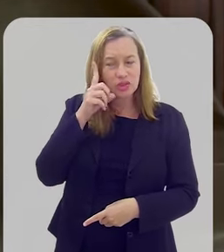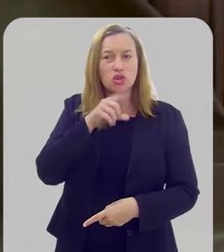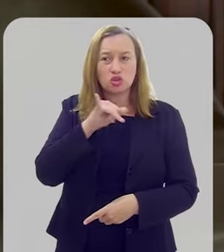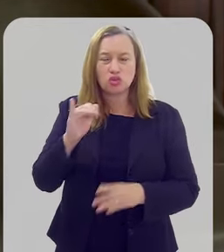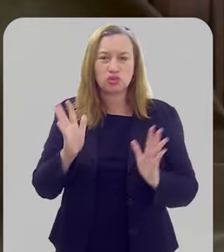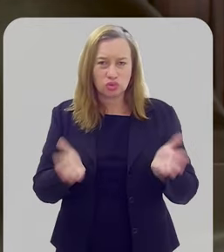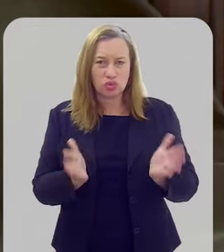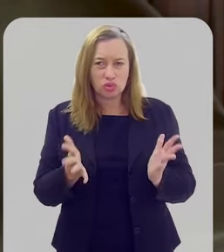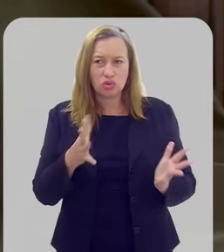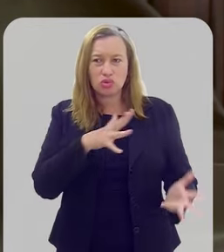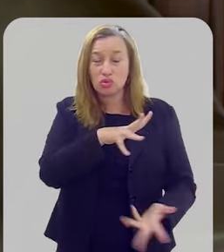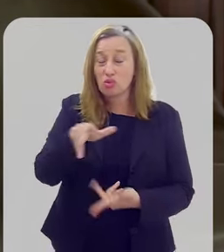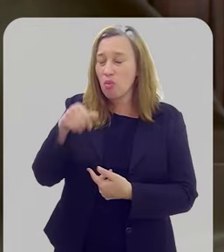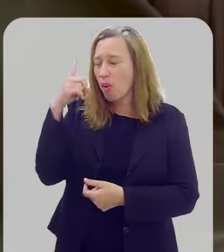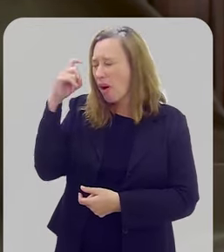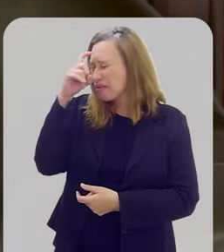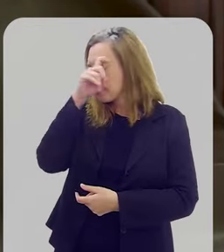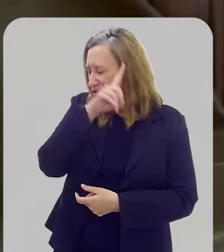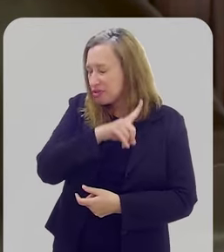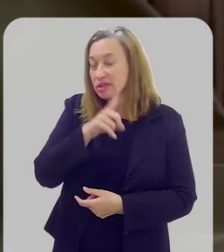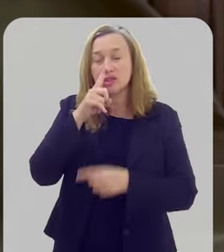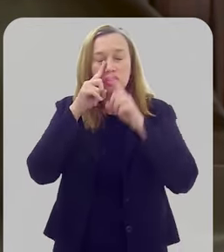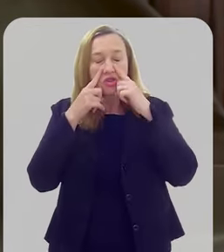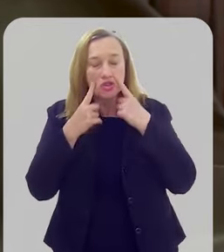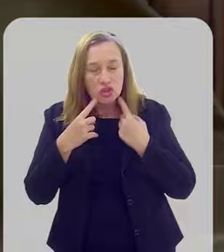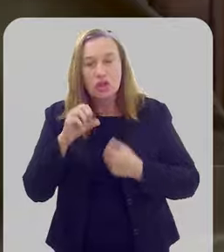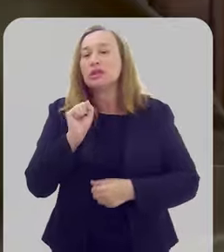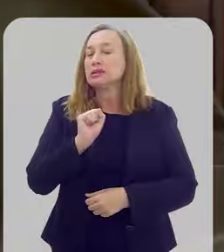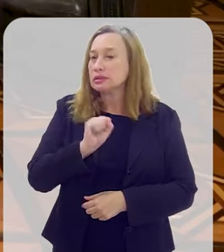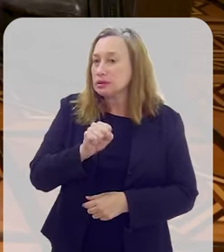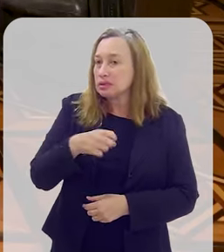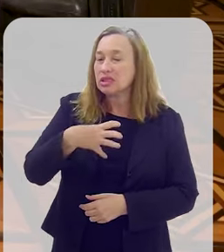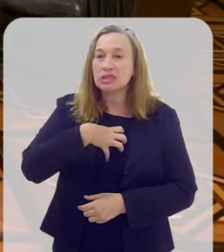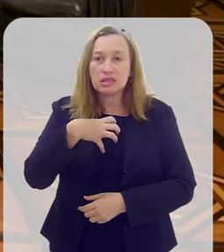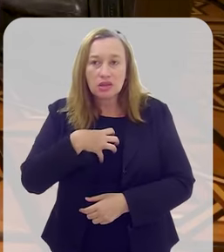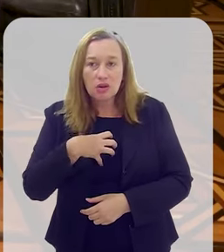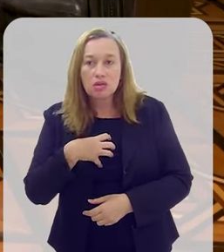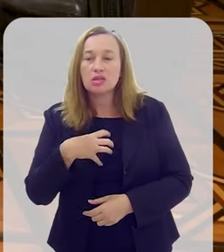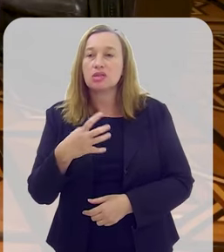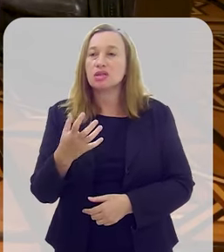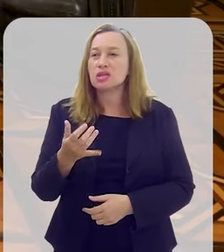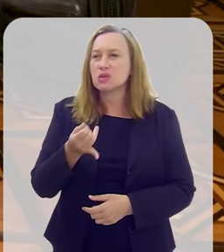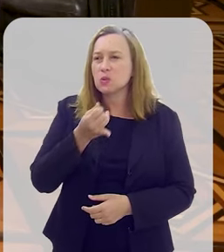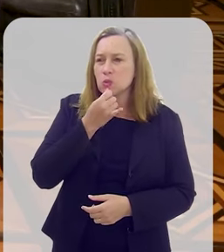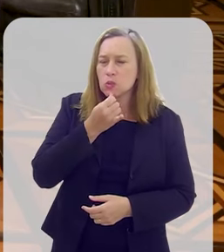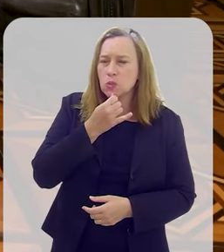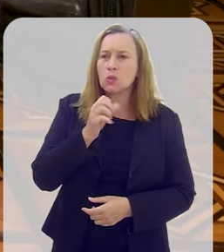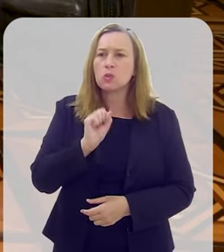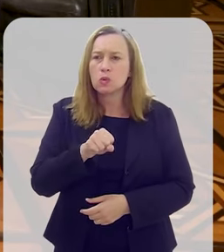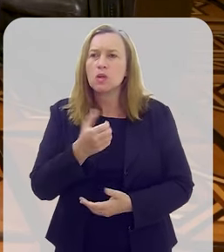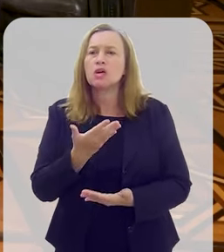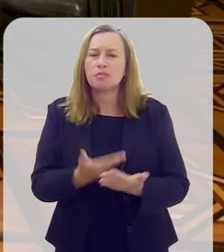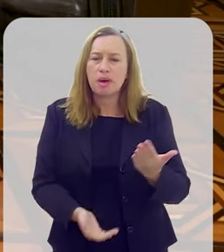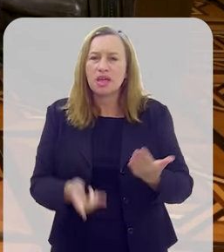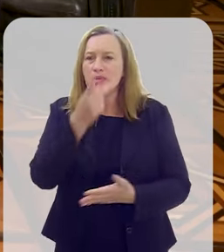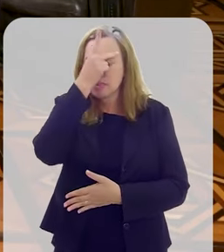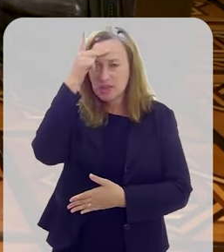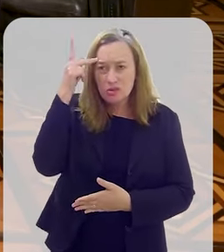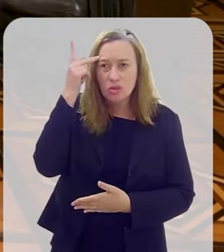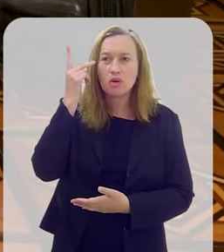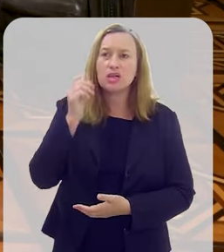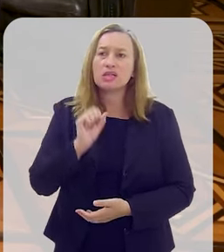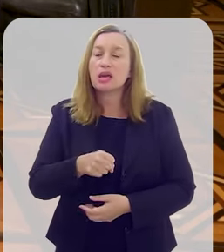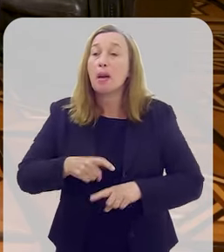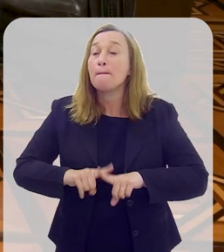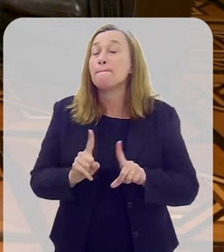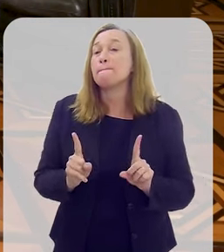mundos nos dias de hoje né nesse mundo difícil a gente chora Sim a gente sente dor sim né a gente perde